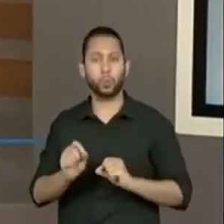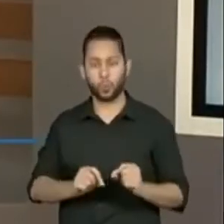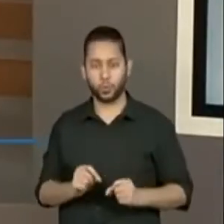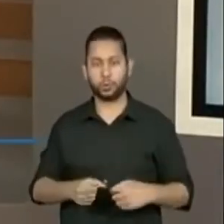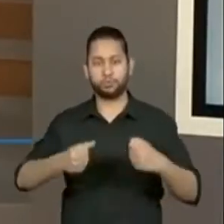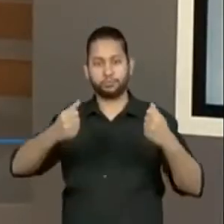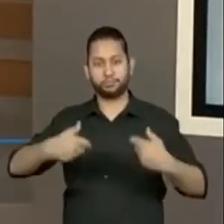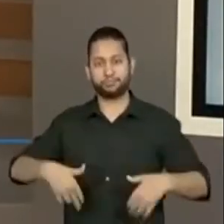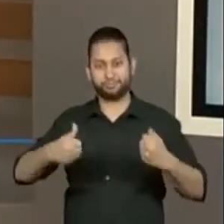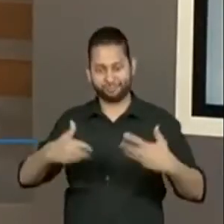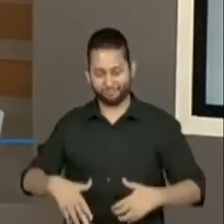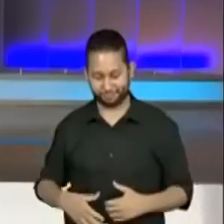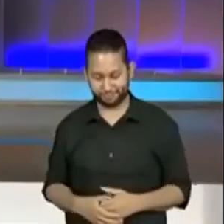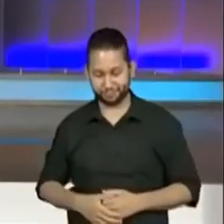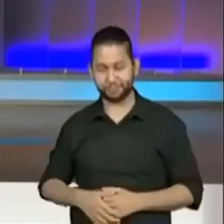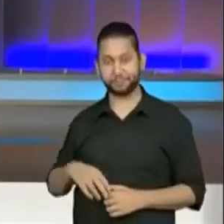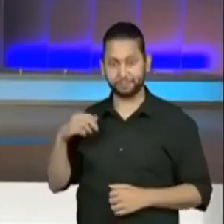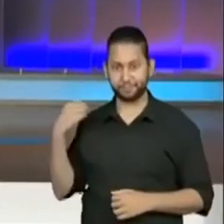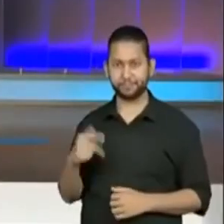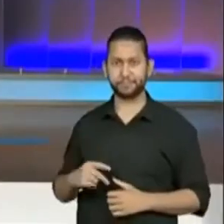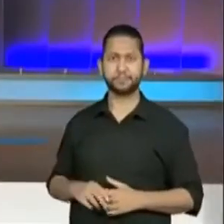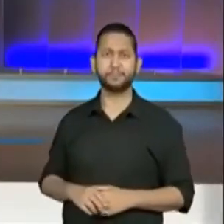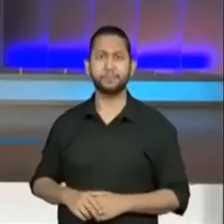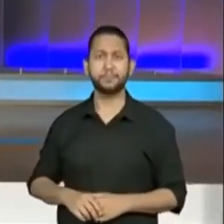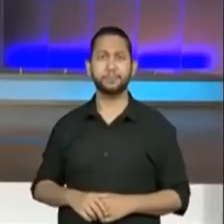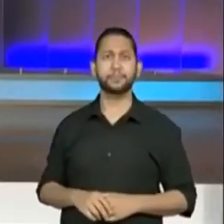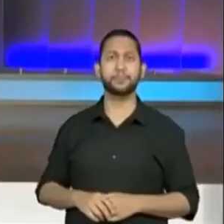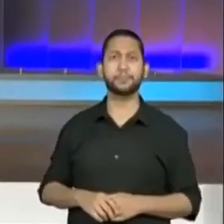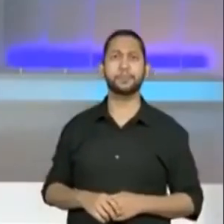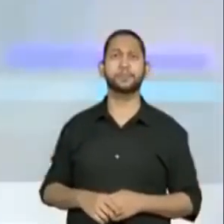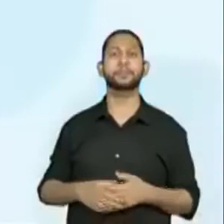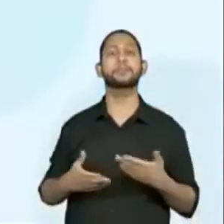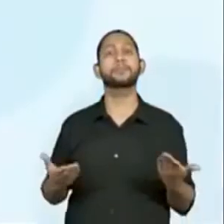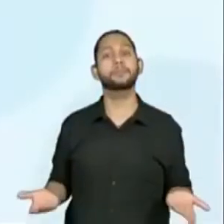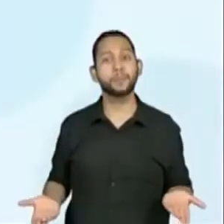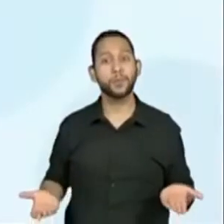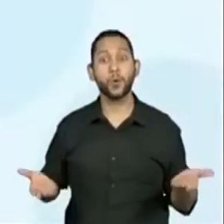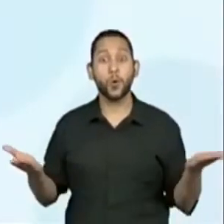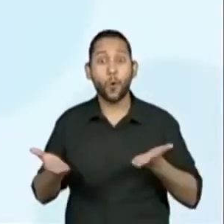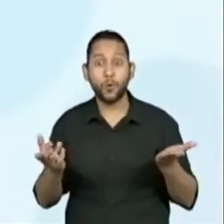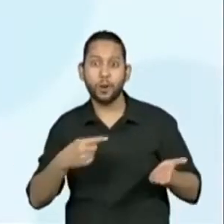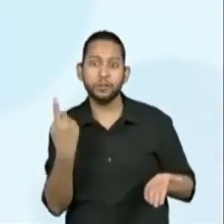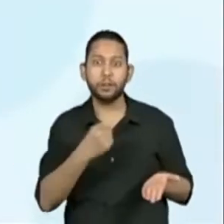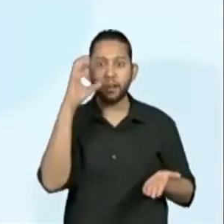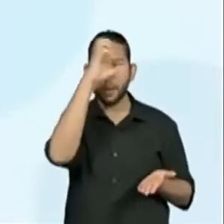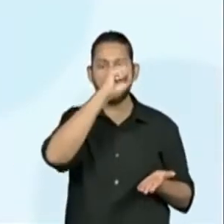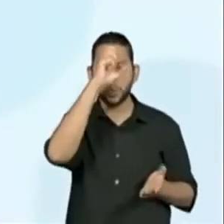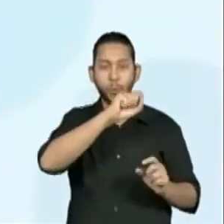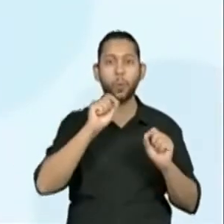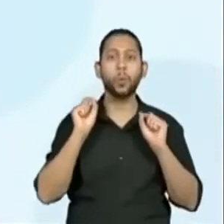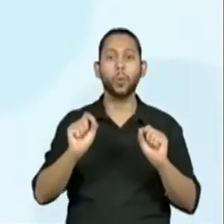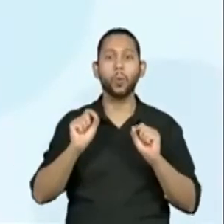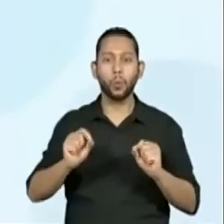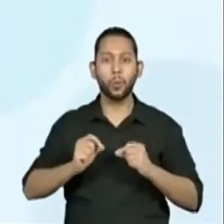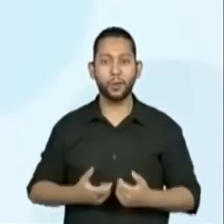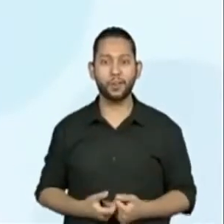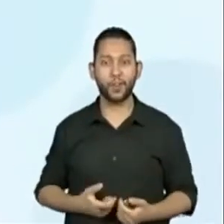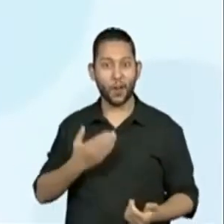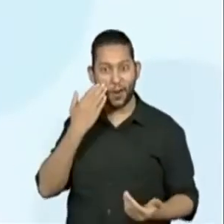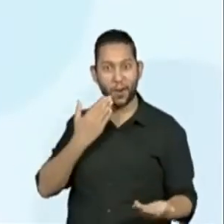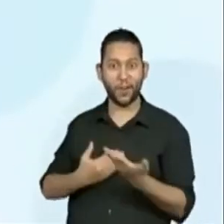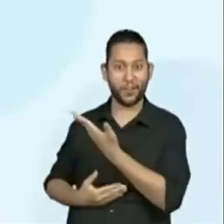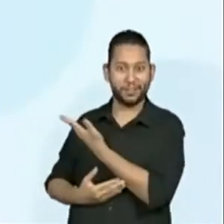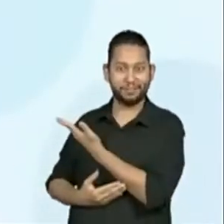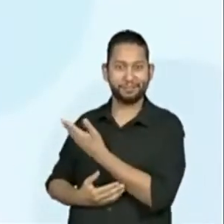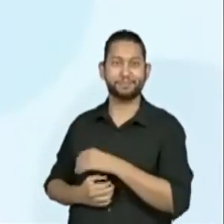trabalhou hoje aqui então bora lá e o que será que aprendemos hoje olha o que